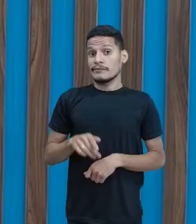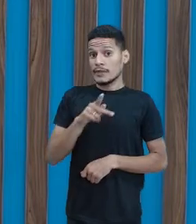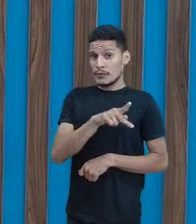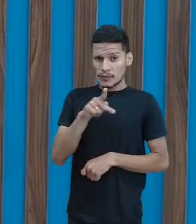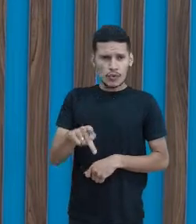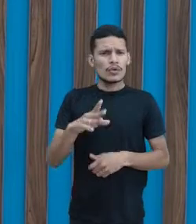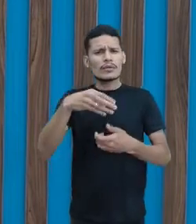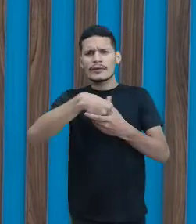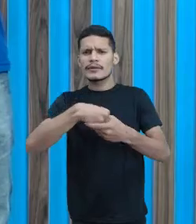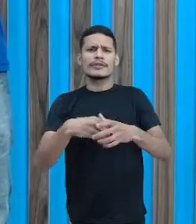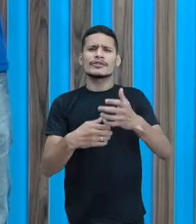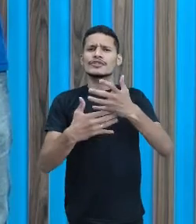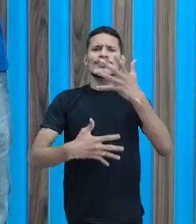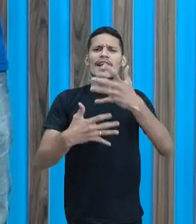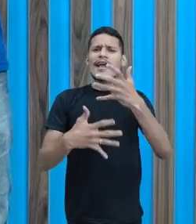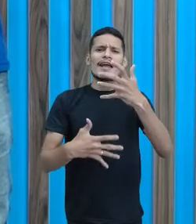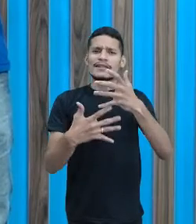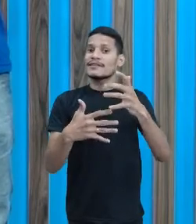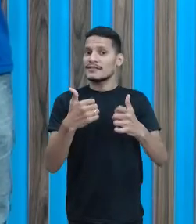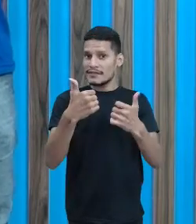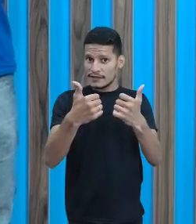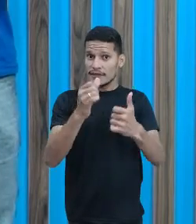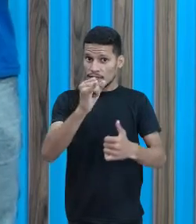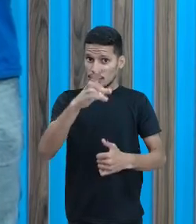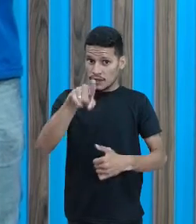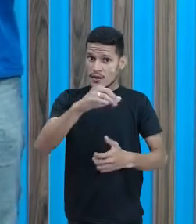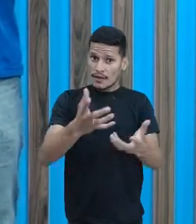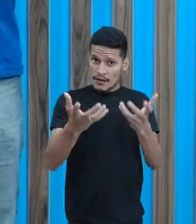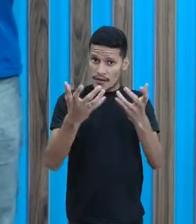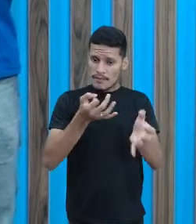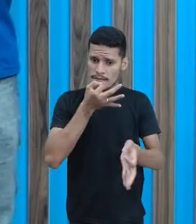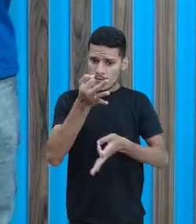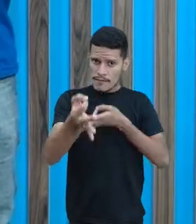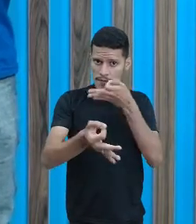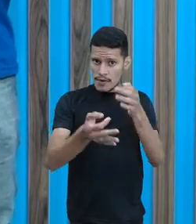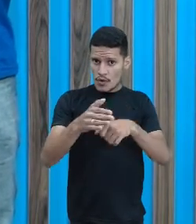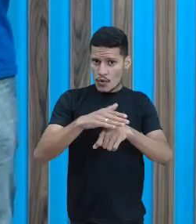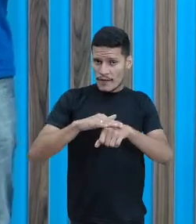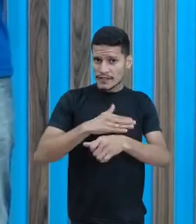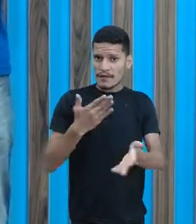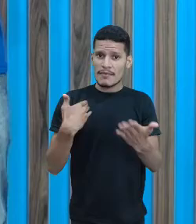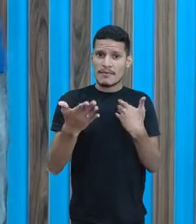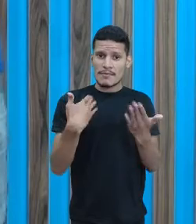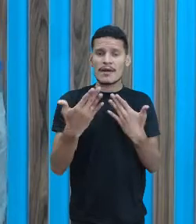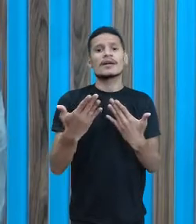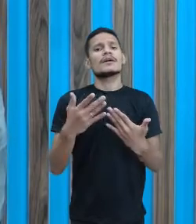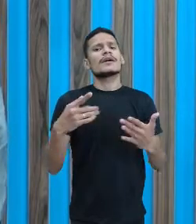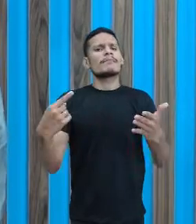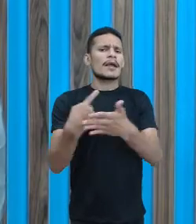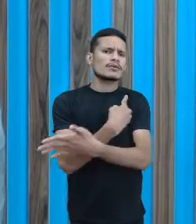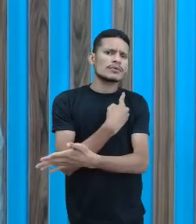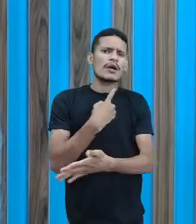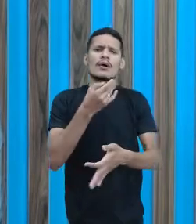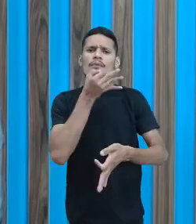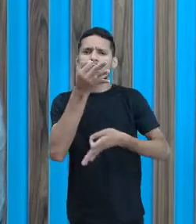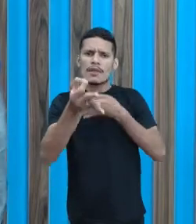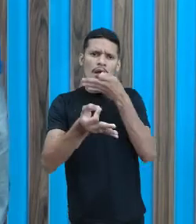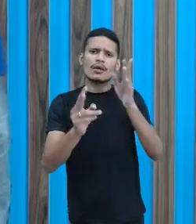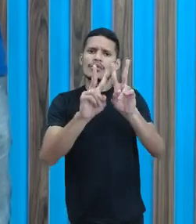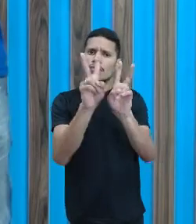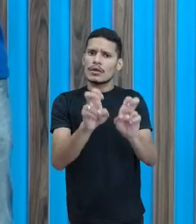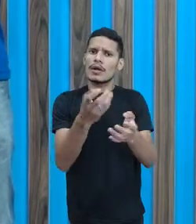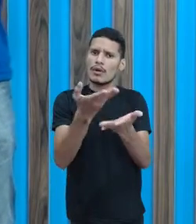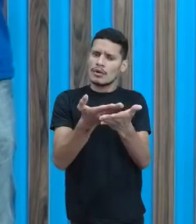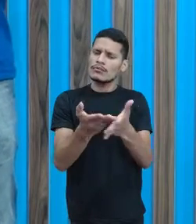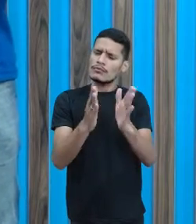no chat, tá certo? Quem quiser aí, né, conversar conosco, trazer alguma pergunta, fazer algum comentário sobre a aula,